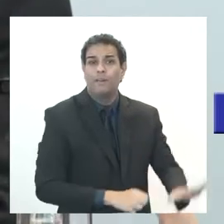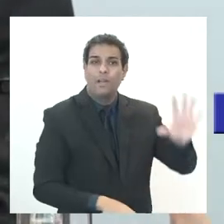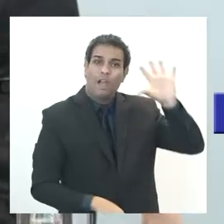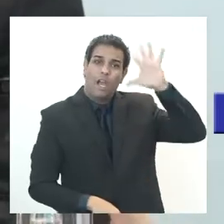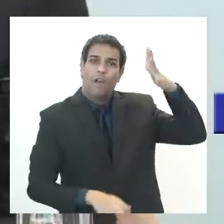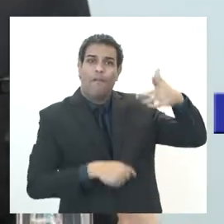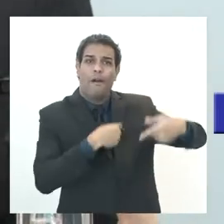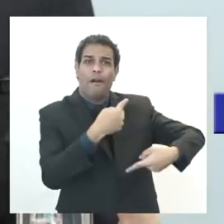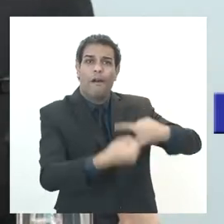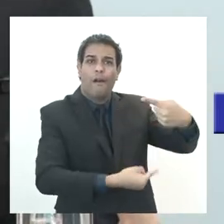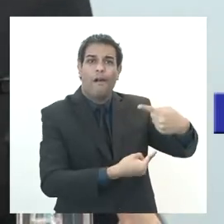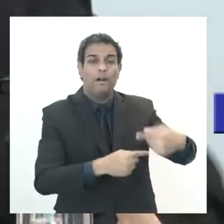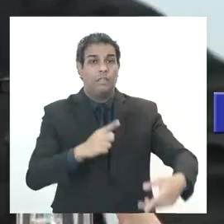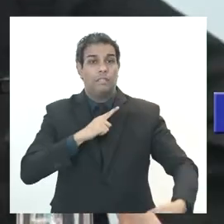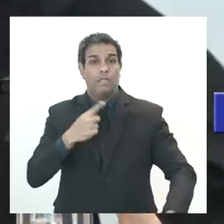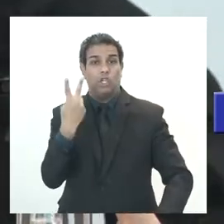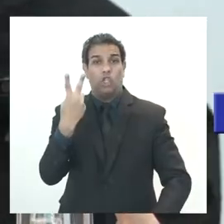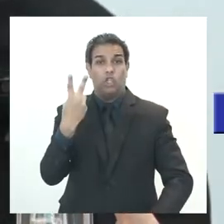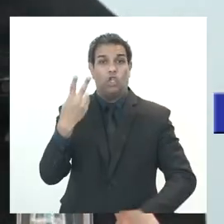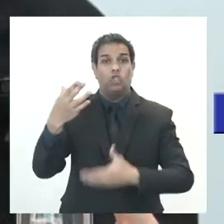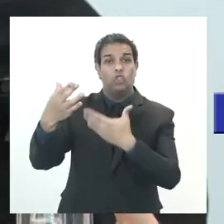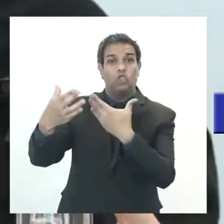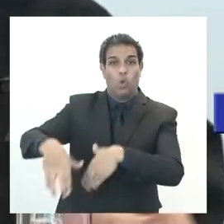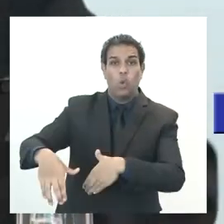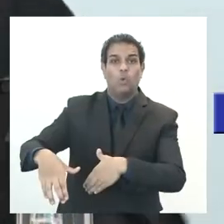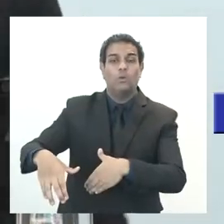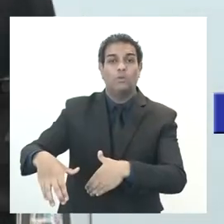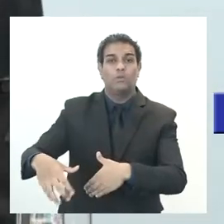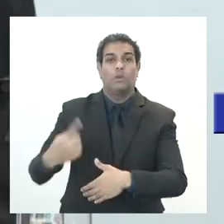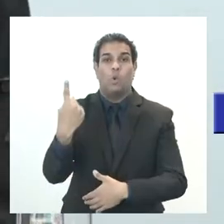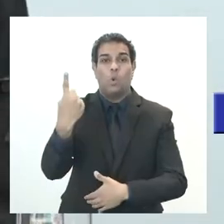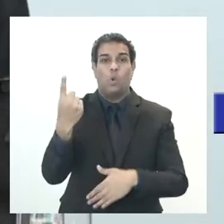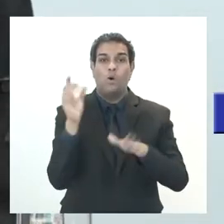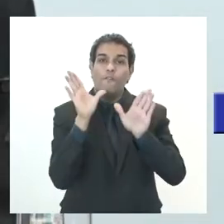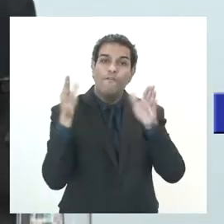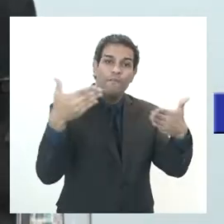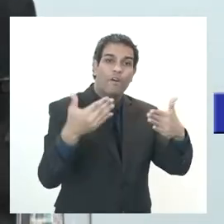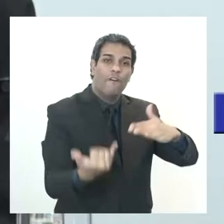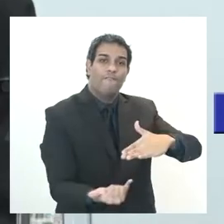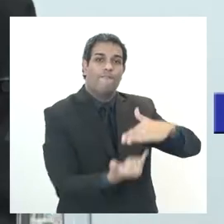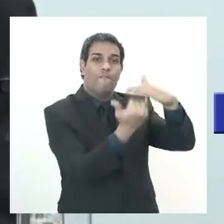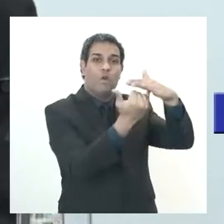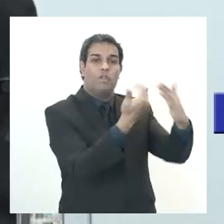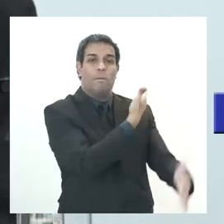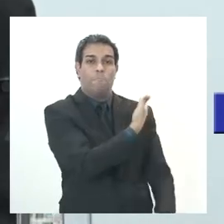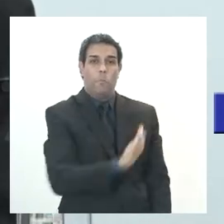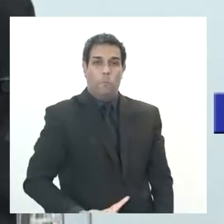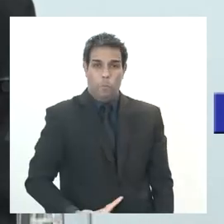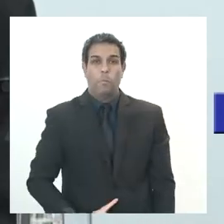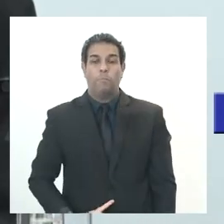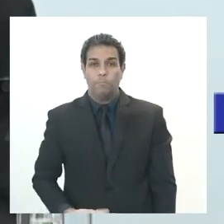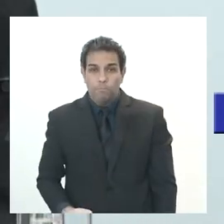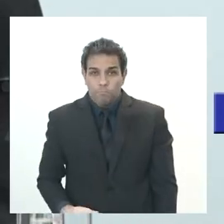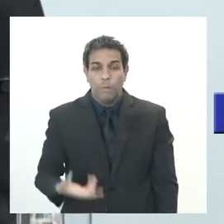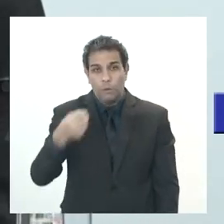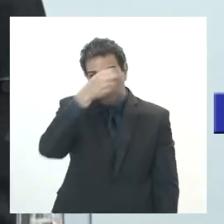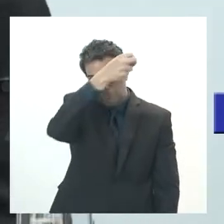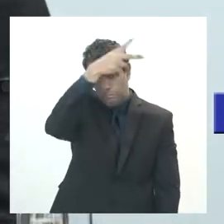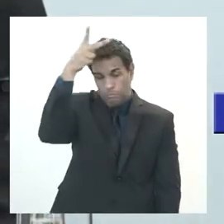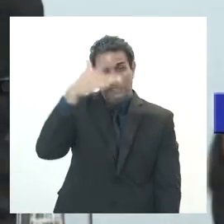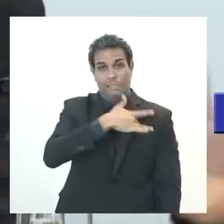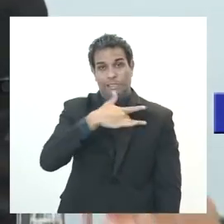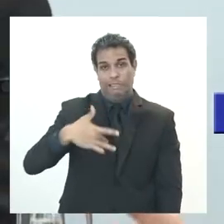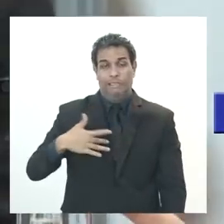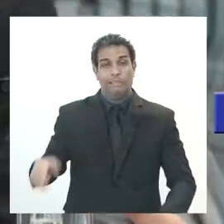tem dois concursos públicos em Niterói um para fundação pública existente a fundação Municipal de Saúde